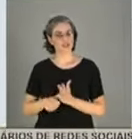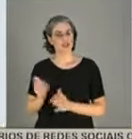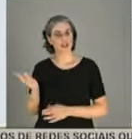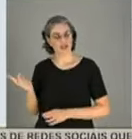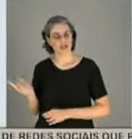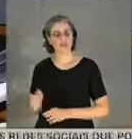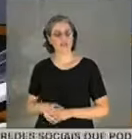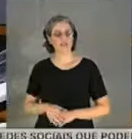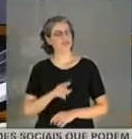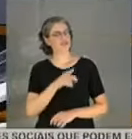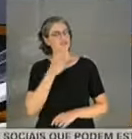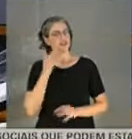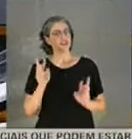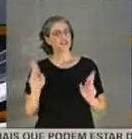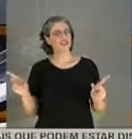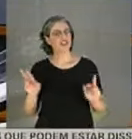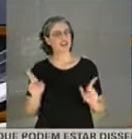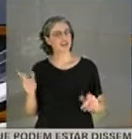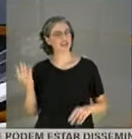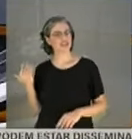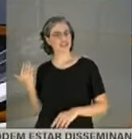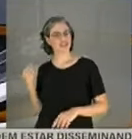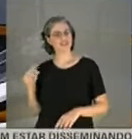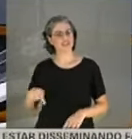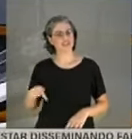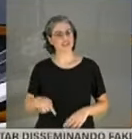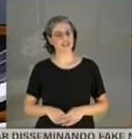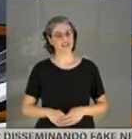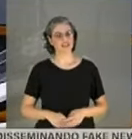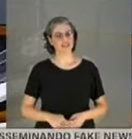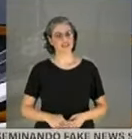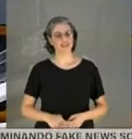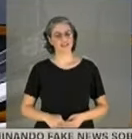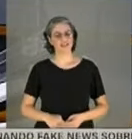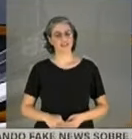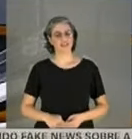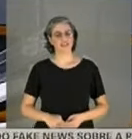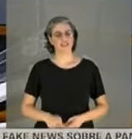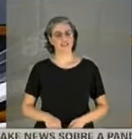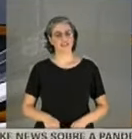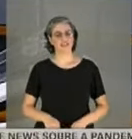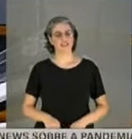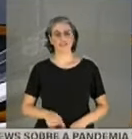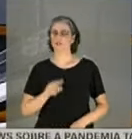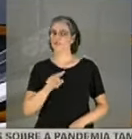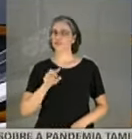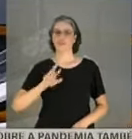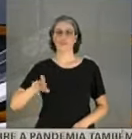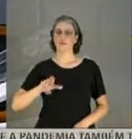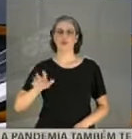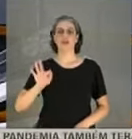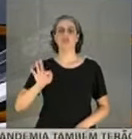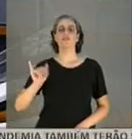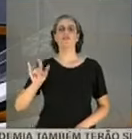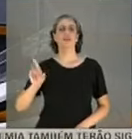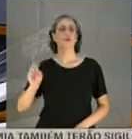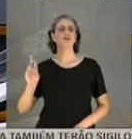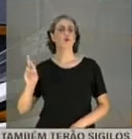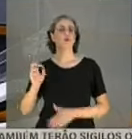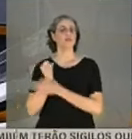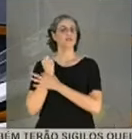Senhoria informou ainda há pouco a essa comissão, o senhor, na verdade, não é o fiador deste apartamento,